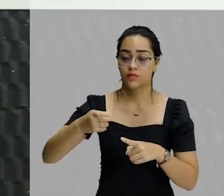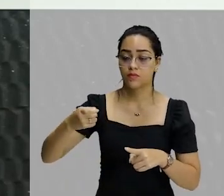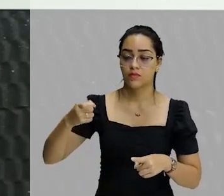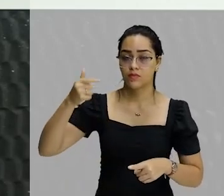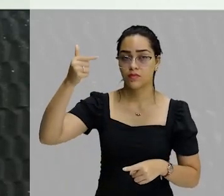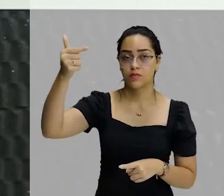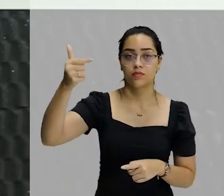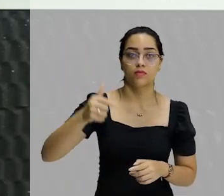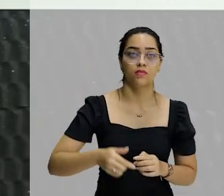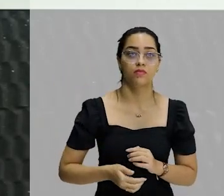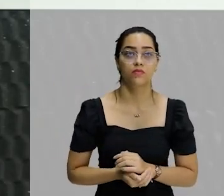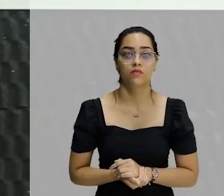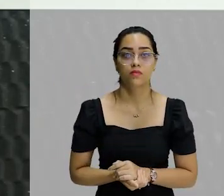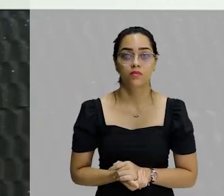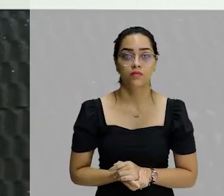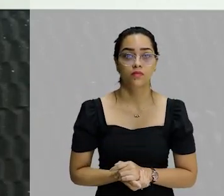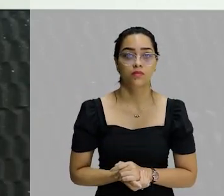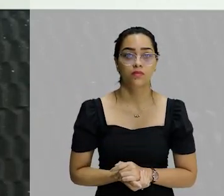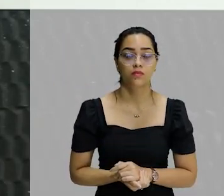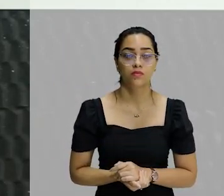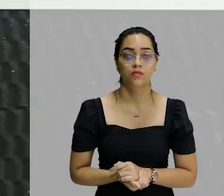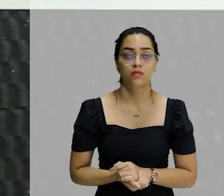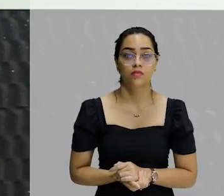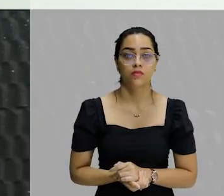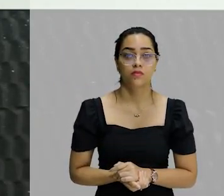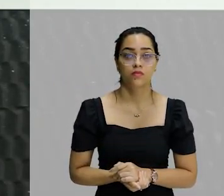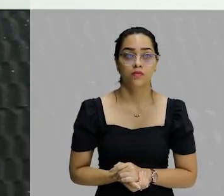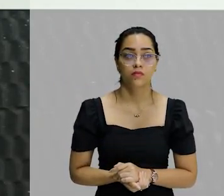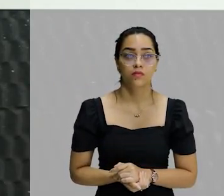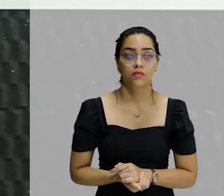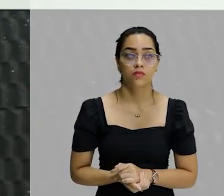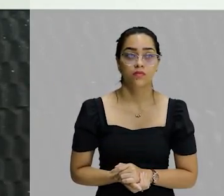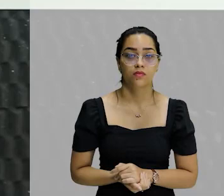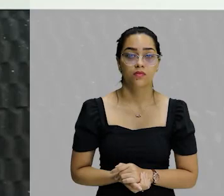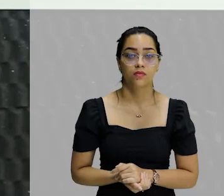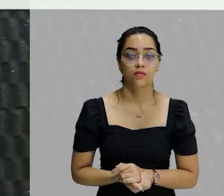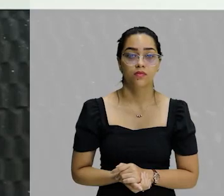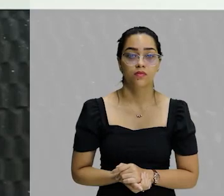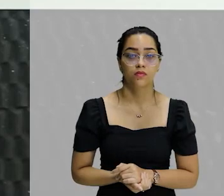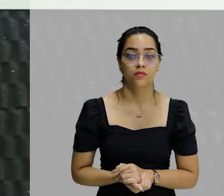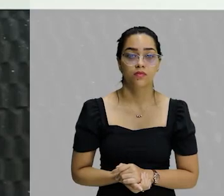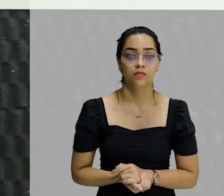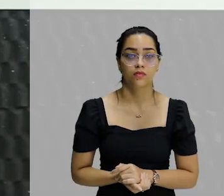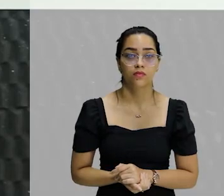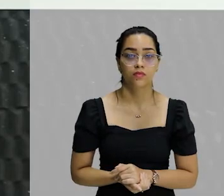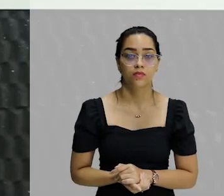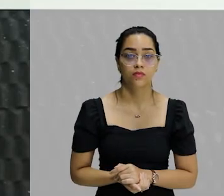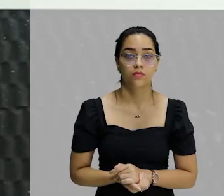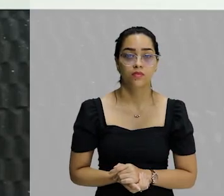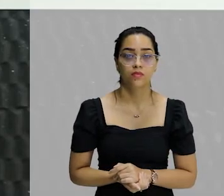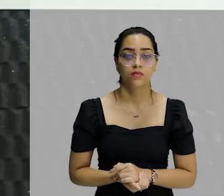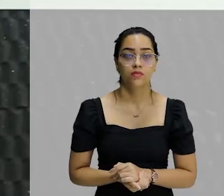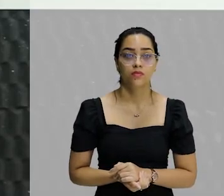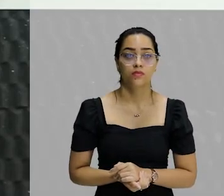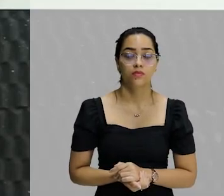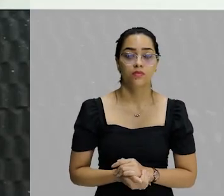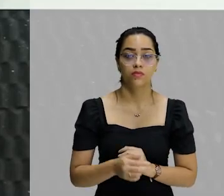ao quadrado, né? Certo? Então, a área da seção ó, vai ser π